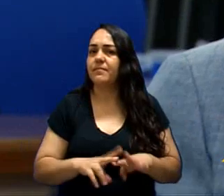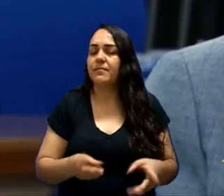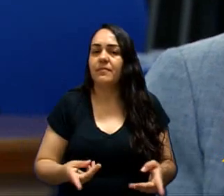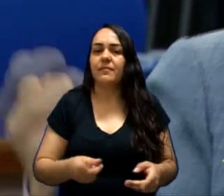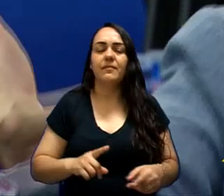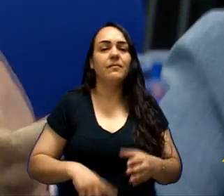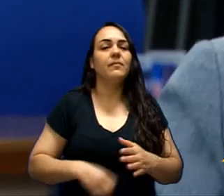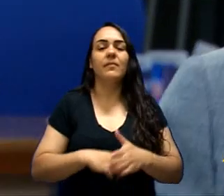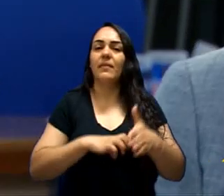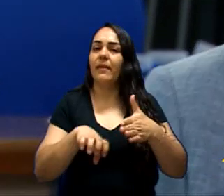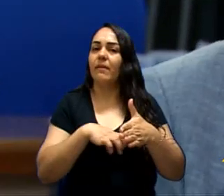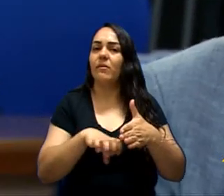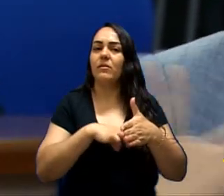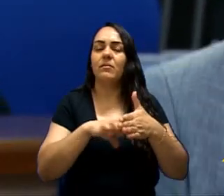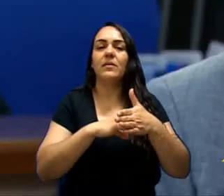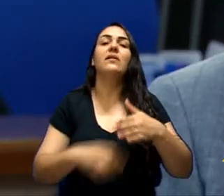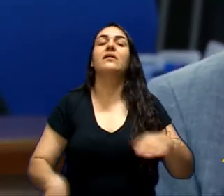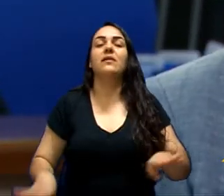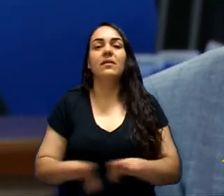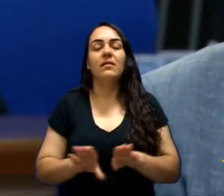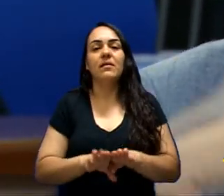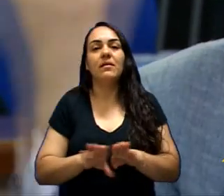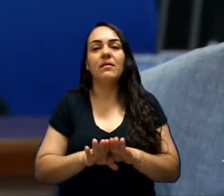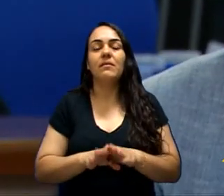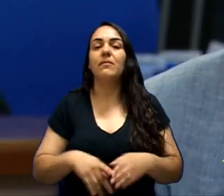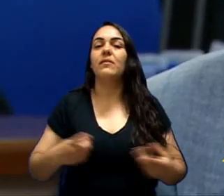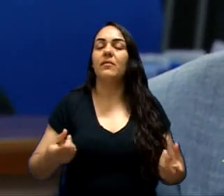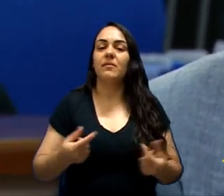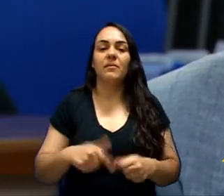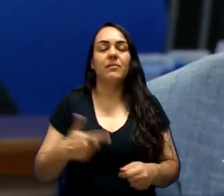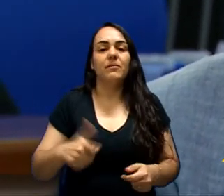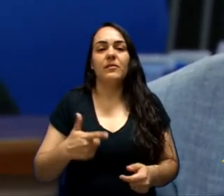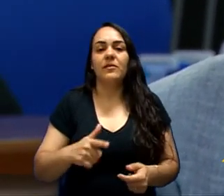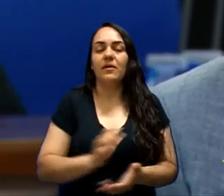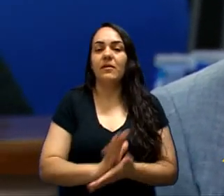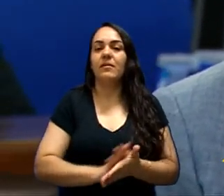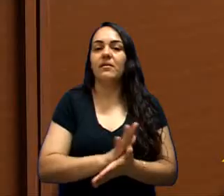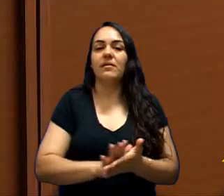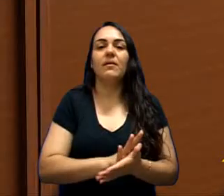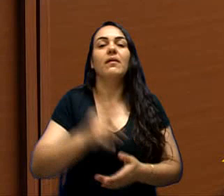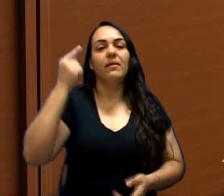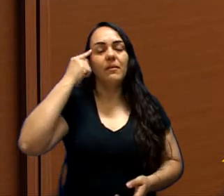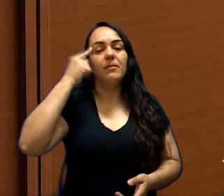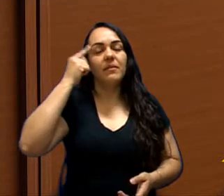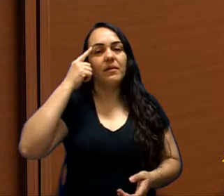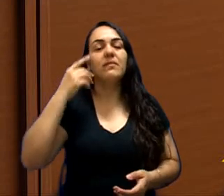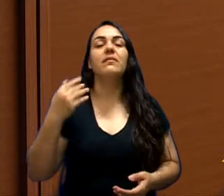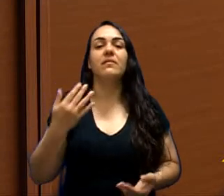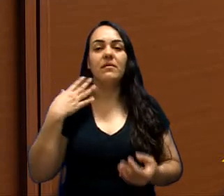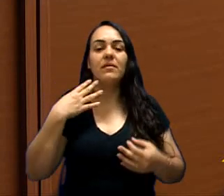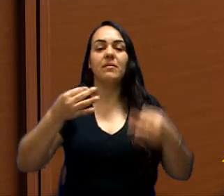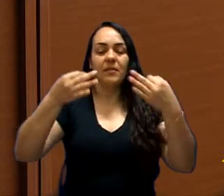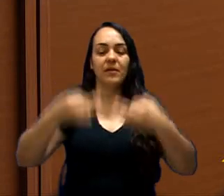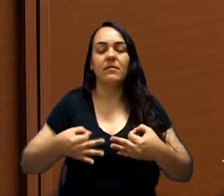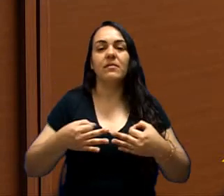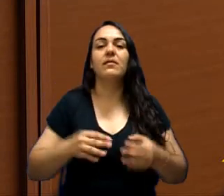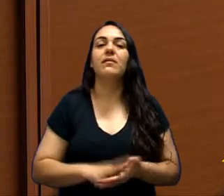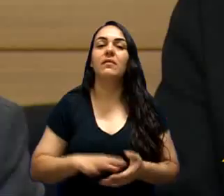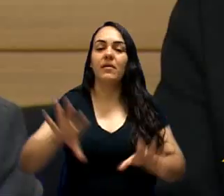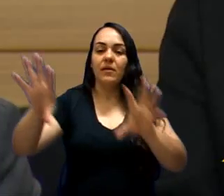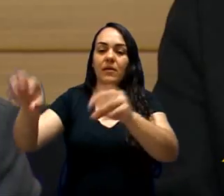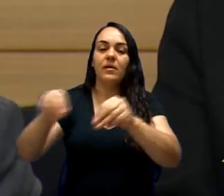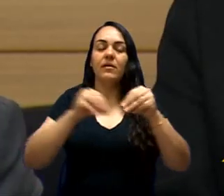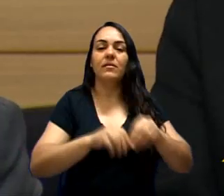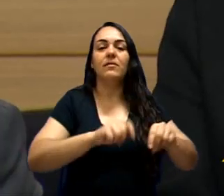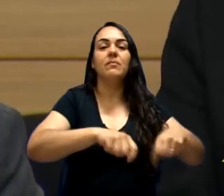qualquer empresário, você vai gastar 3 milhões e vai arrecadar 5 milhões. Falar, tá qualquer louco. Qualquer um que tem um mínimo de lucidez sabe disso. Sabe disso, né? Então eu tiro inclusive, desse. Inclusive, Manga, e mando